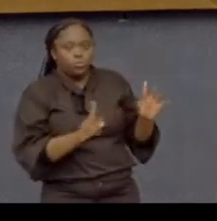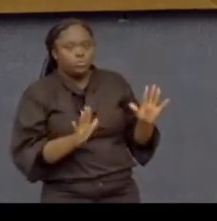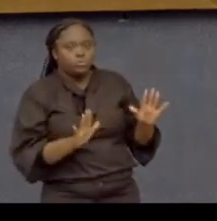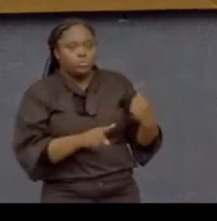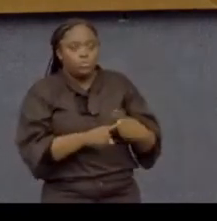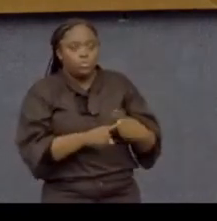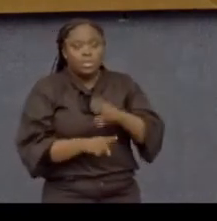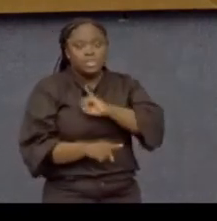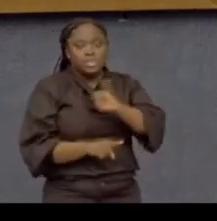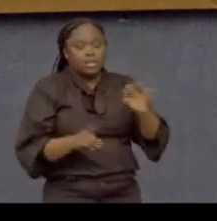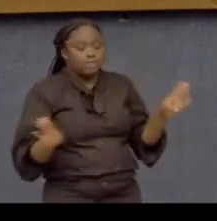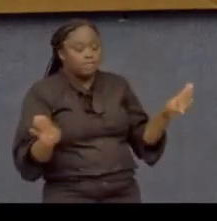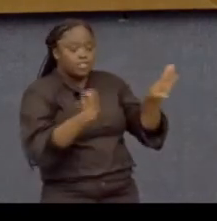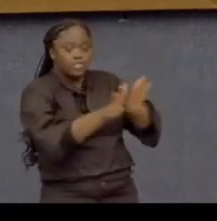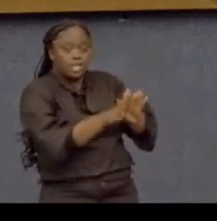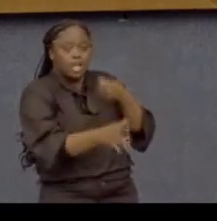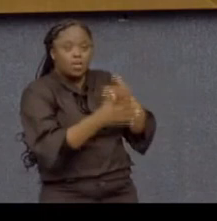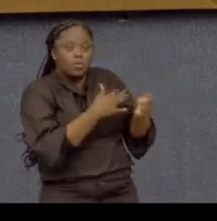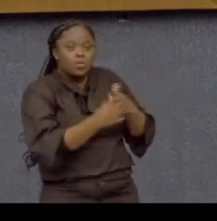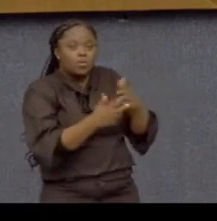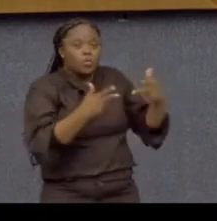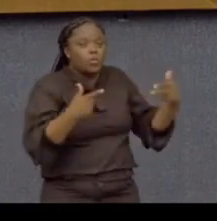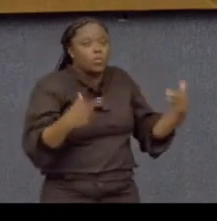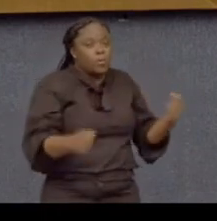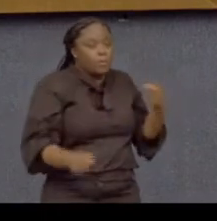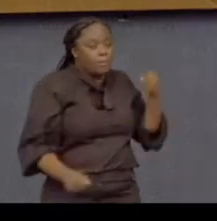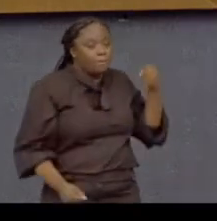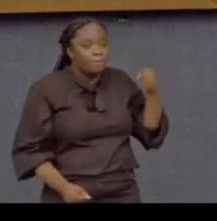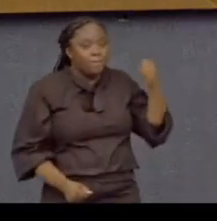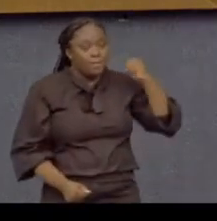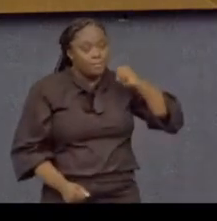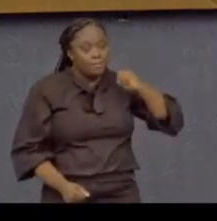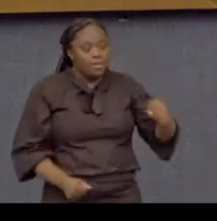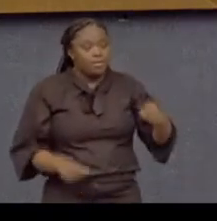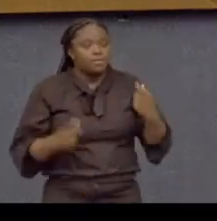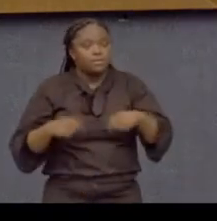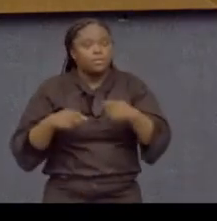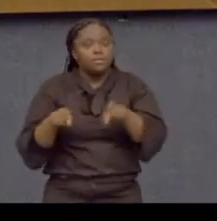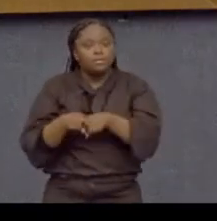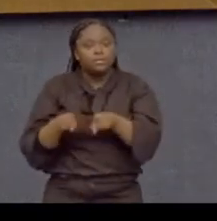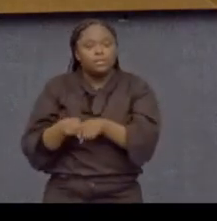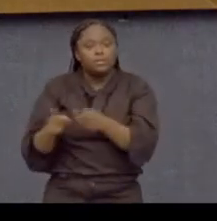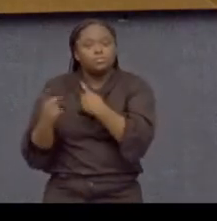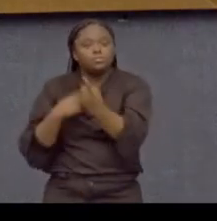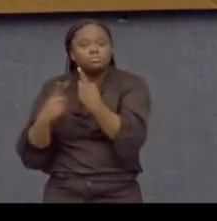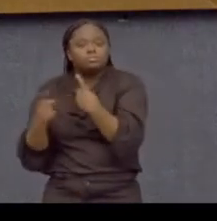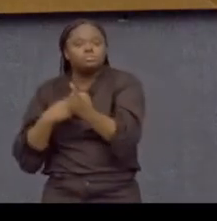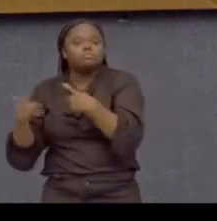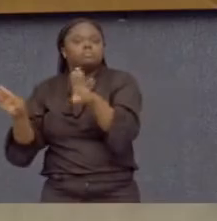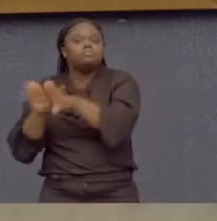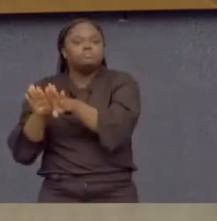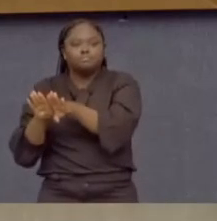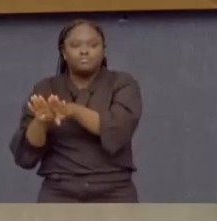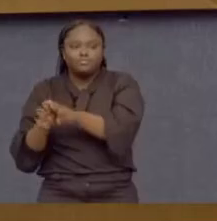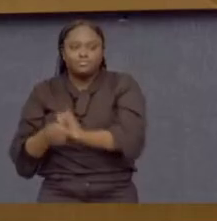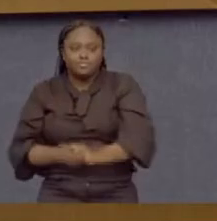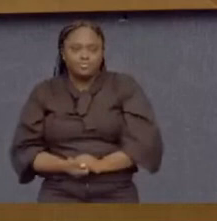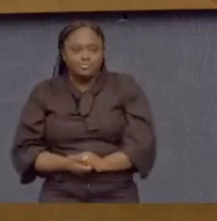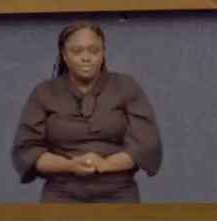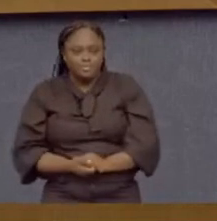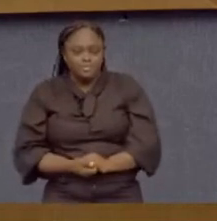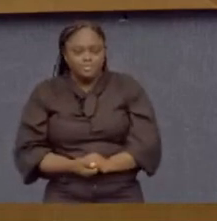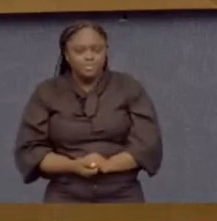contra, porque se fosse para fechar alguma coisa que mata, nós tínhamos que fechar o anel rodoviário primeiro. Quando o senhor se tornou prefeito,